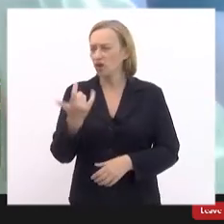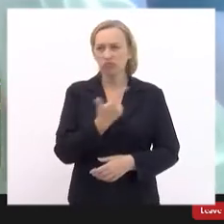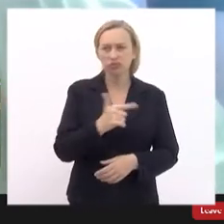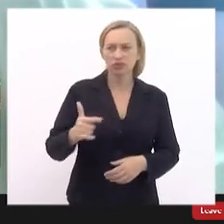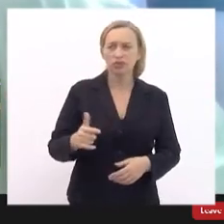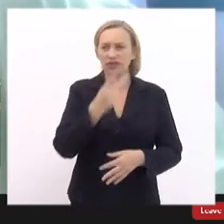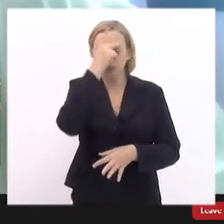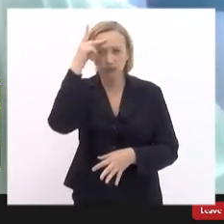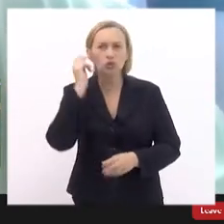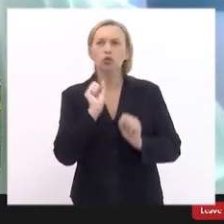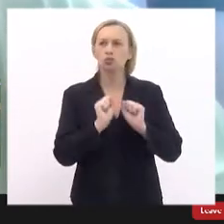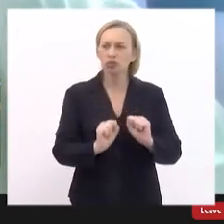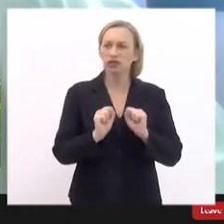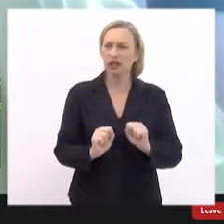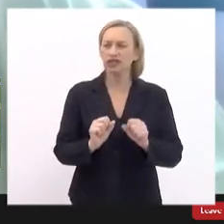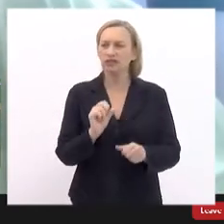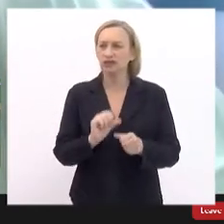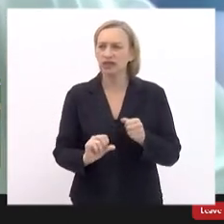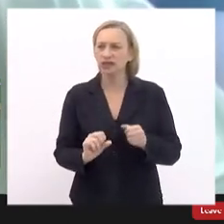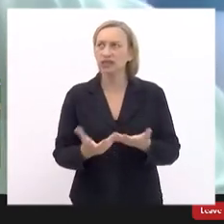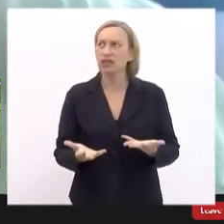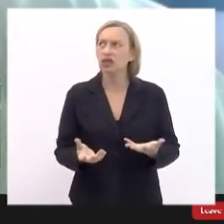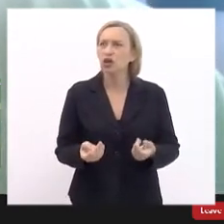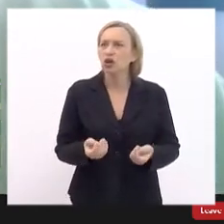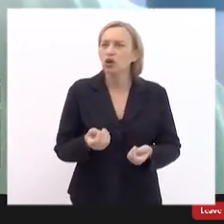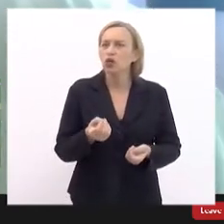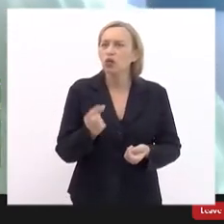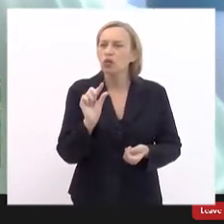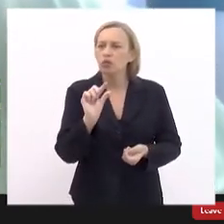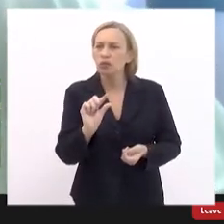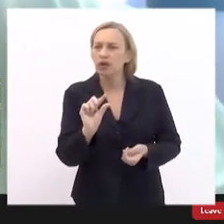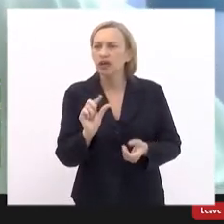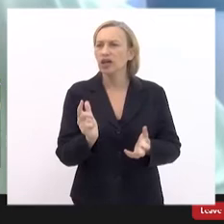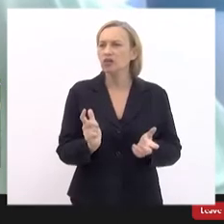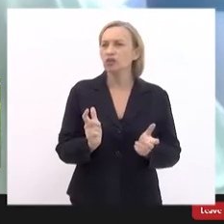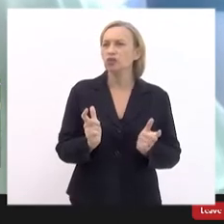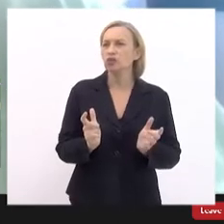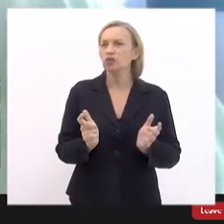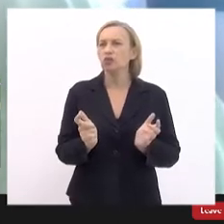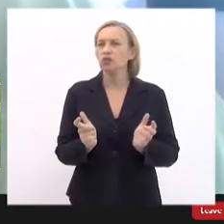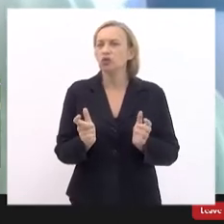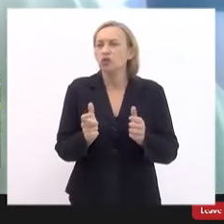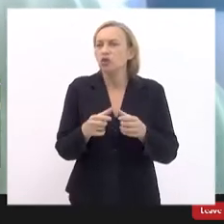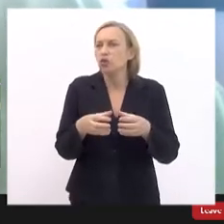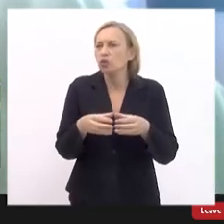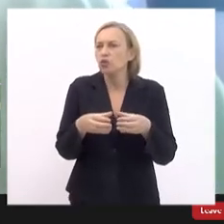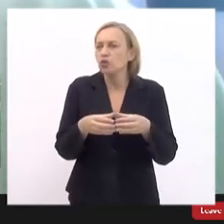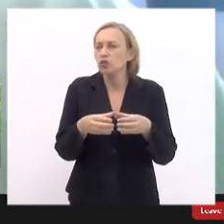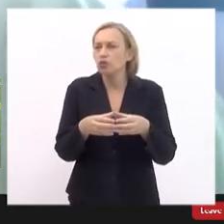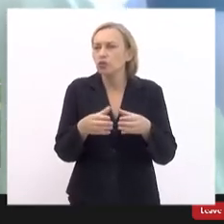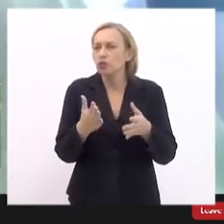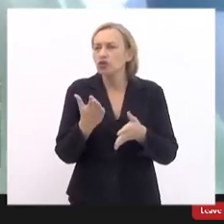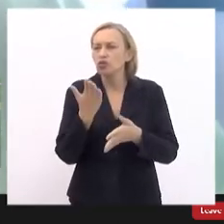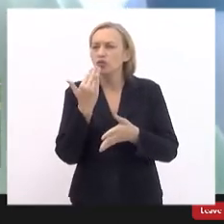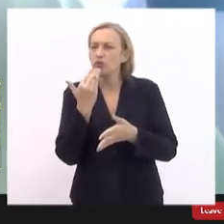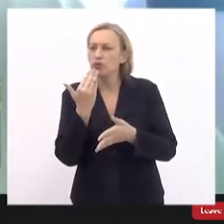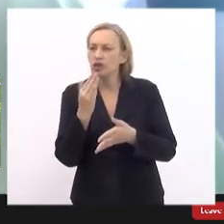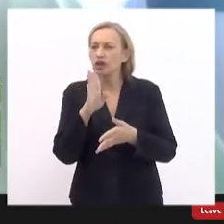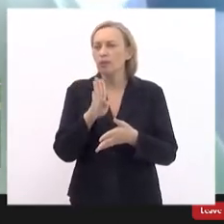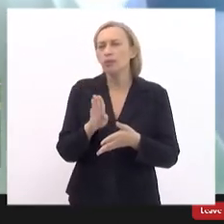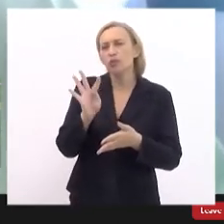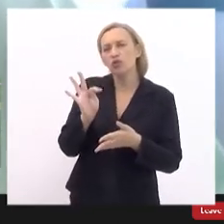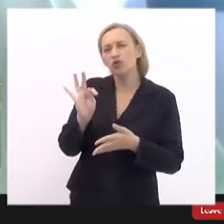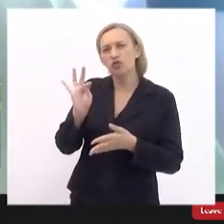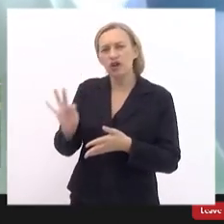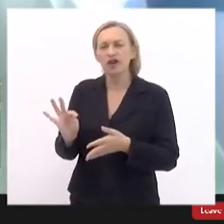que as pessoas pudessem fazer um pequeno buffet familiar ou uma pequena